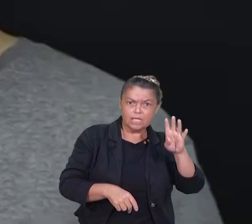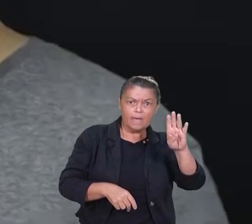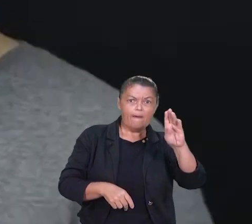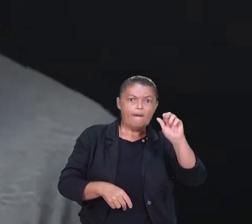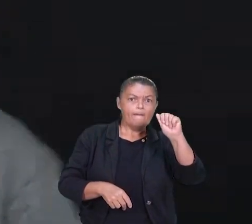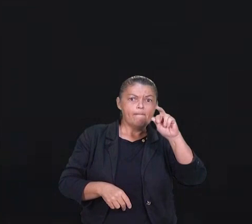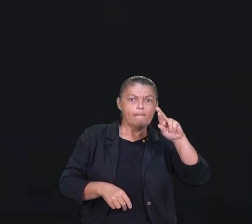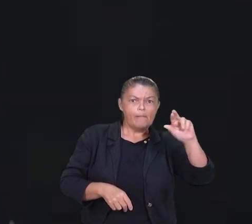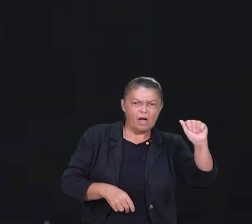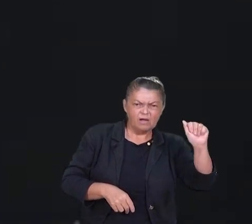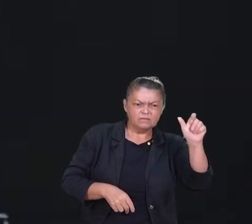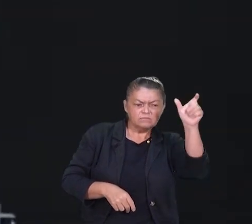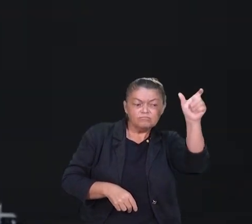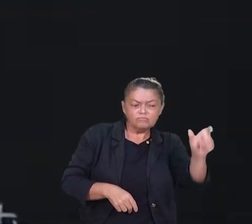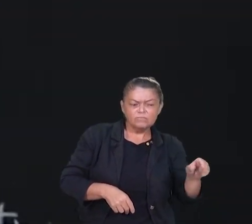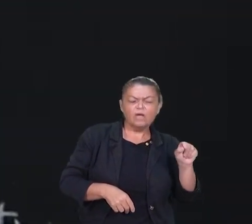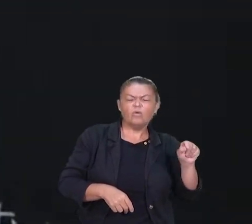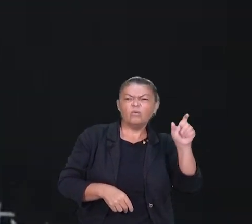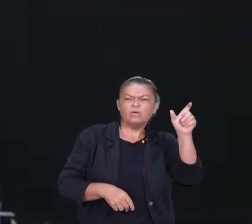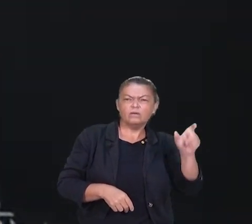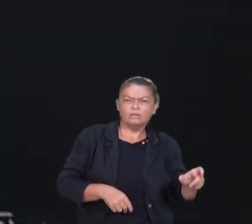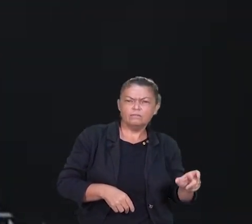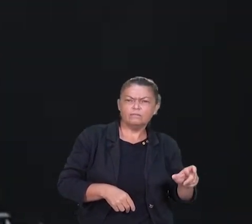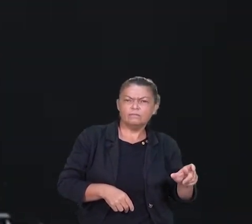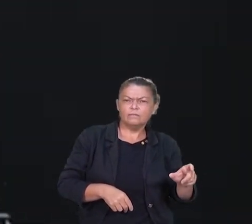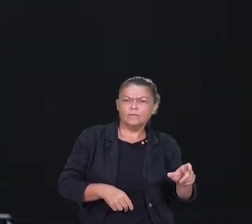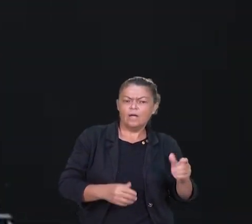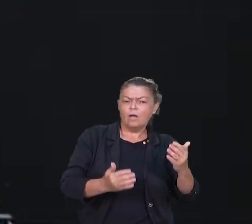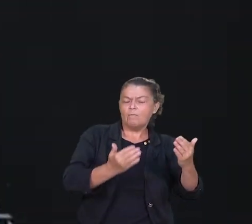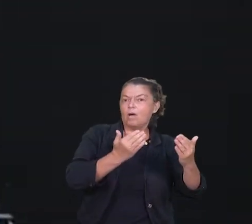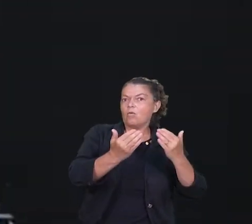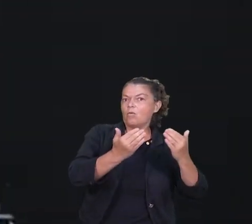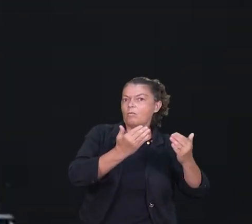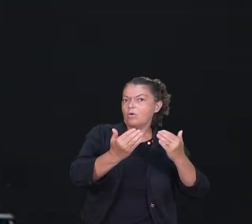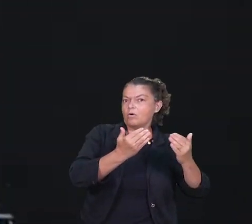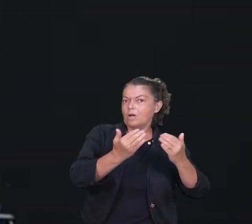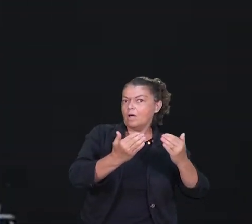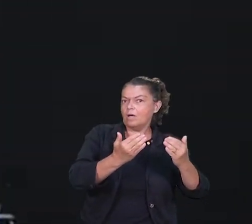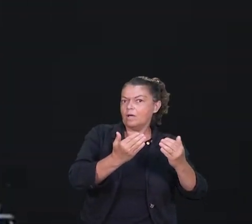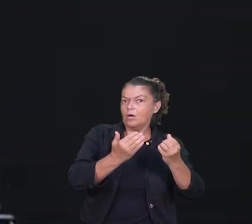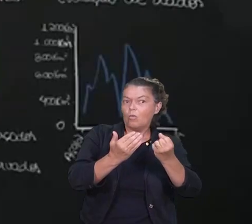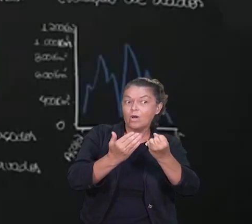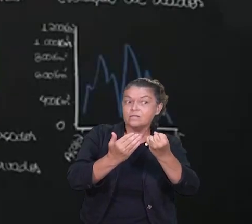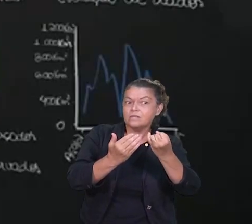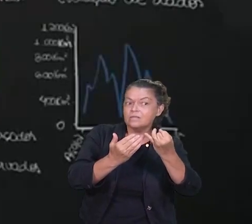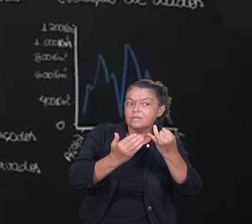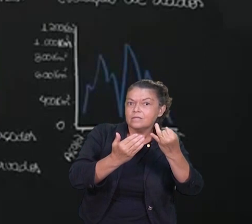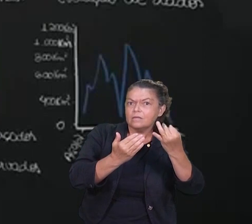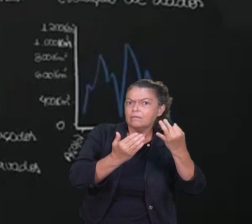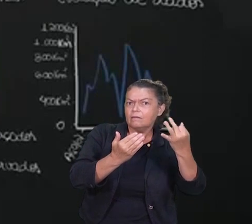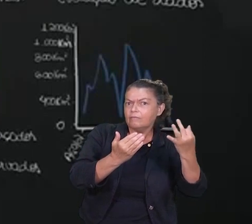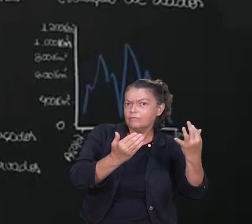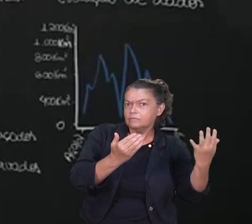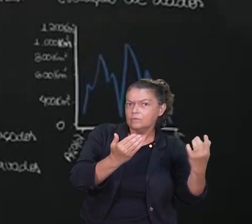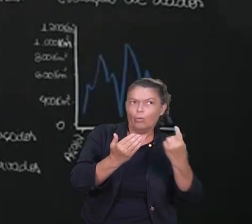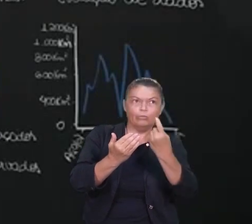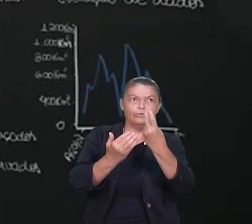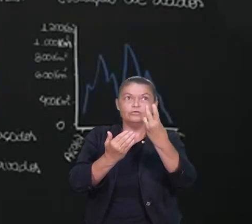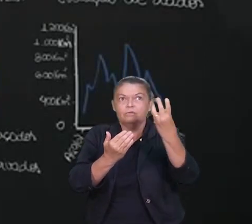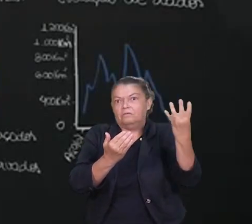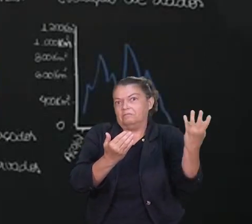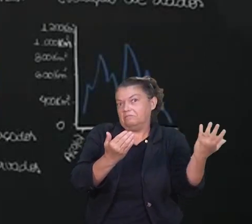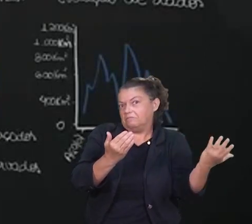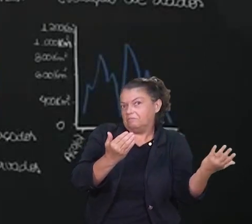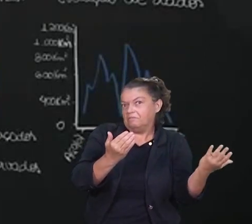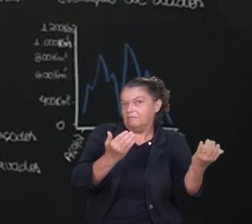linhas. O gráfico de barras, ele já vai servir para comparar dados quantitativos, quantidade mesmo, sabe? Ó,